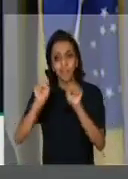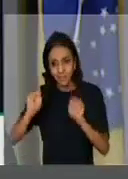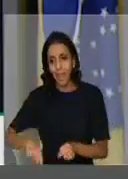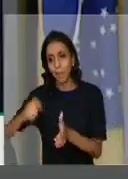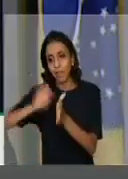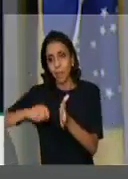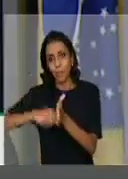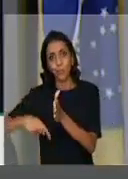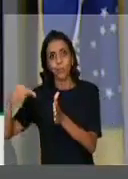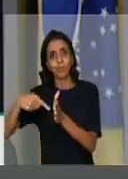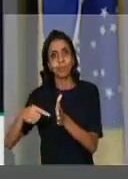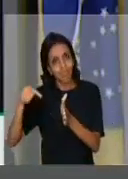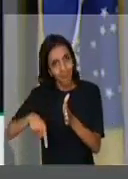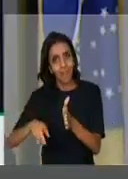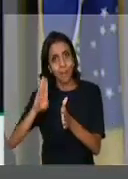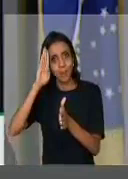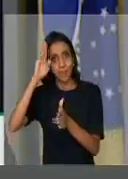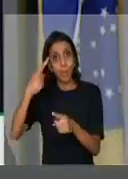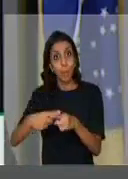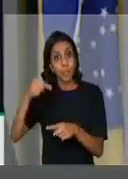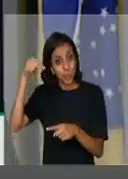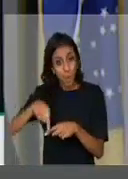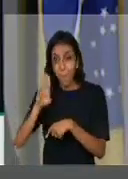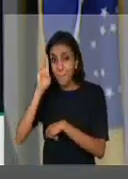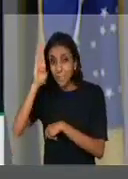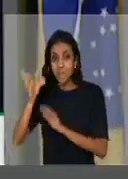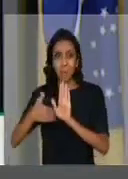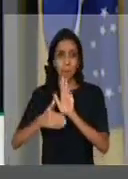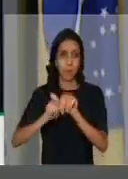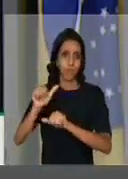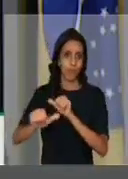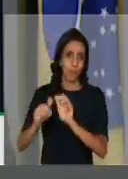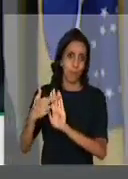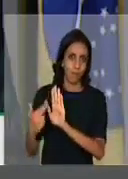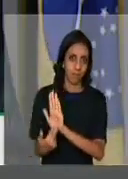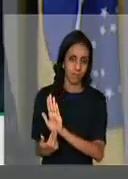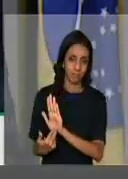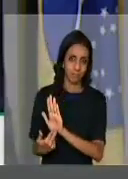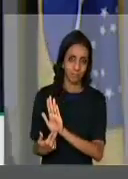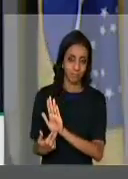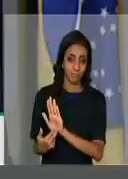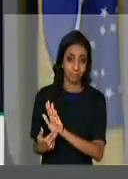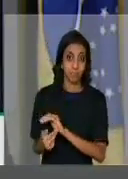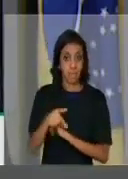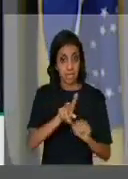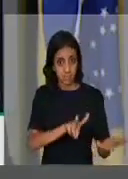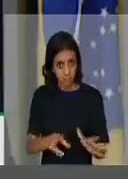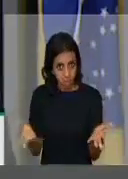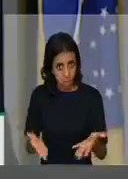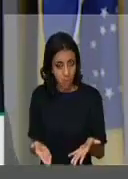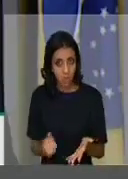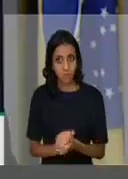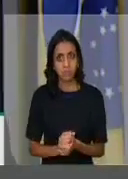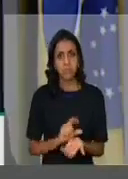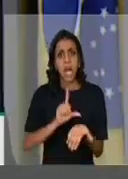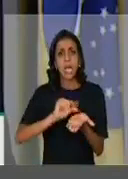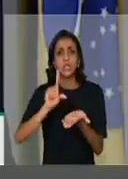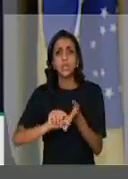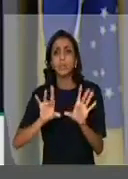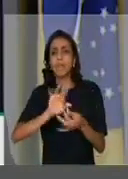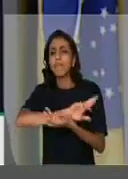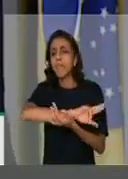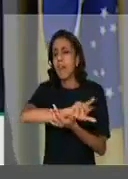tributário. Por isso ela é chamada mãe das reformas. Agora, esta semana, vários artigos